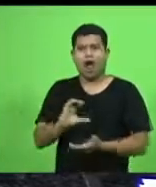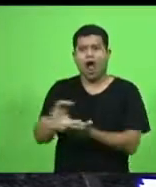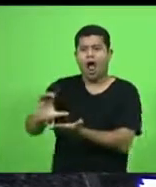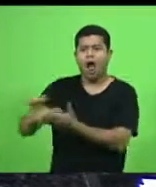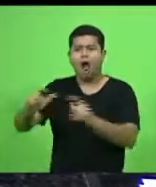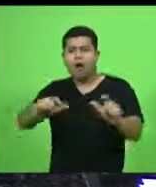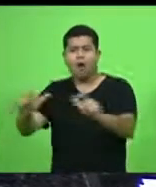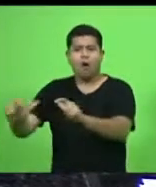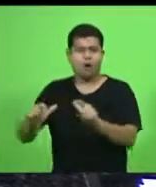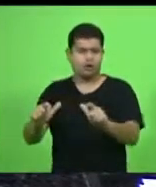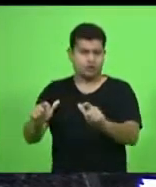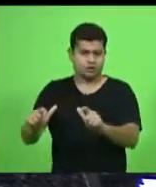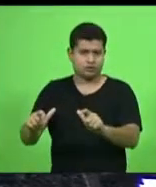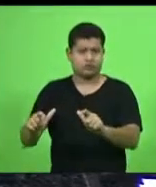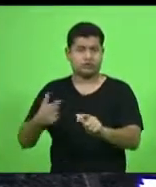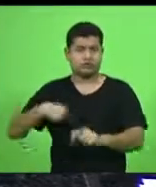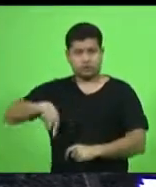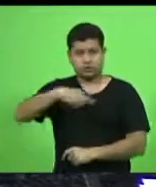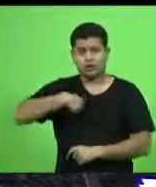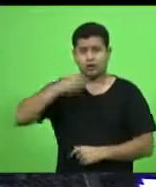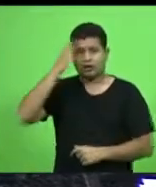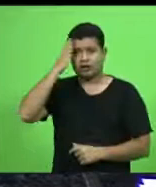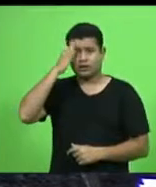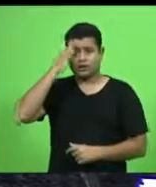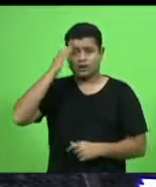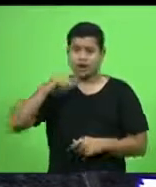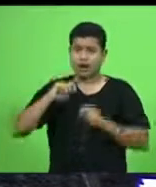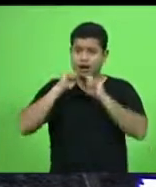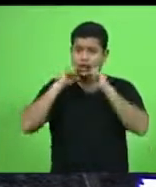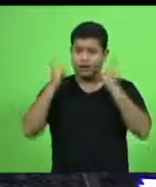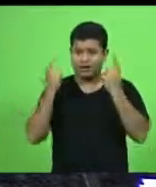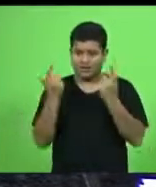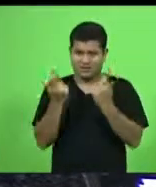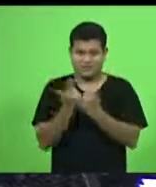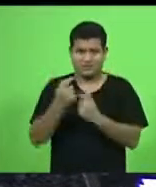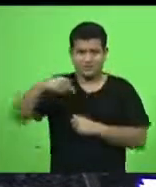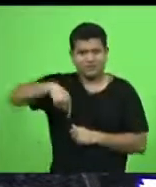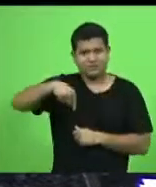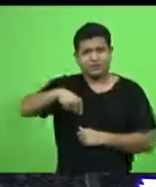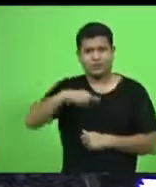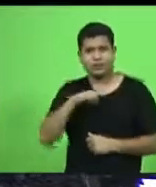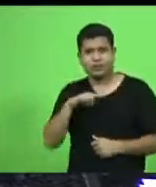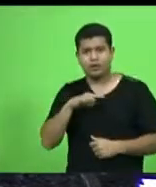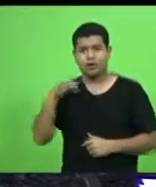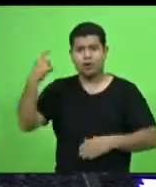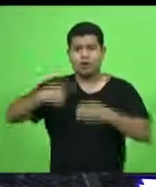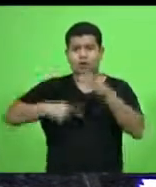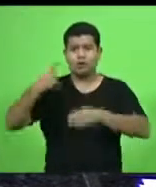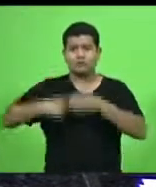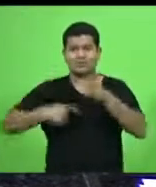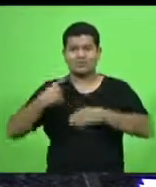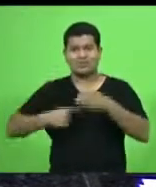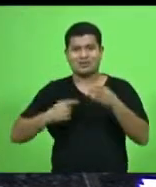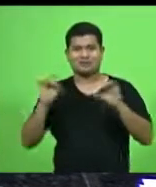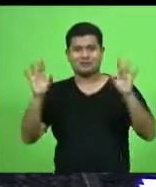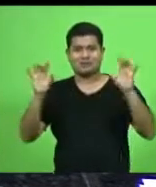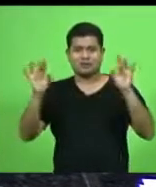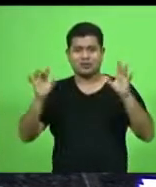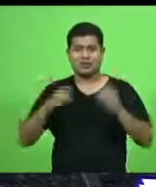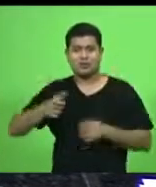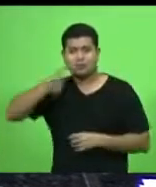Nós sabemos que tem aqui na LESC uma comissão especial de acompanhamento de gastos